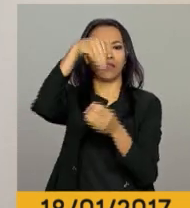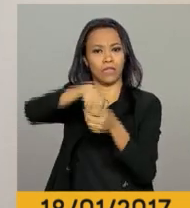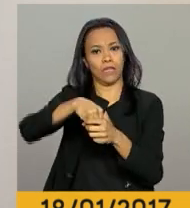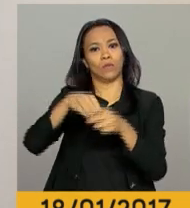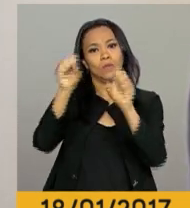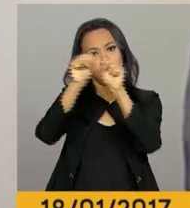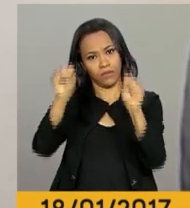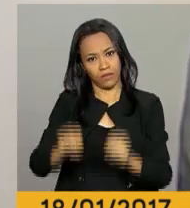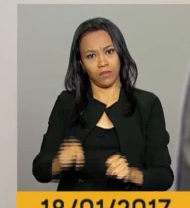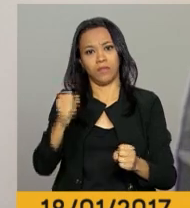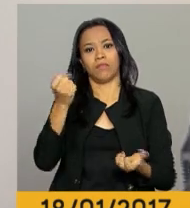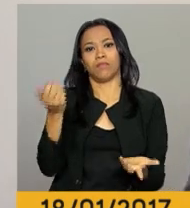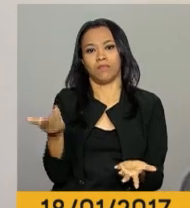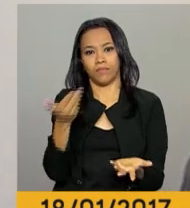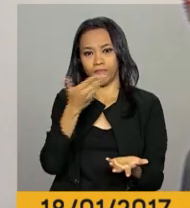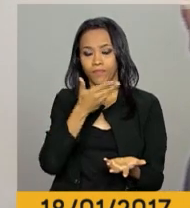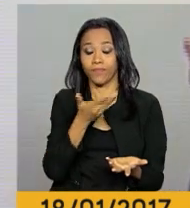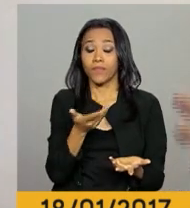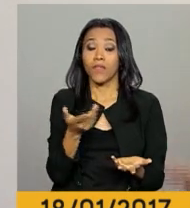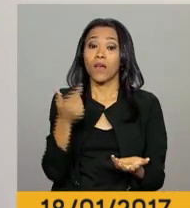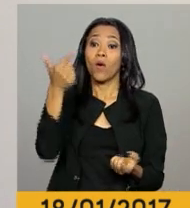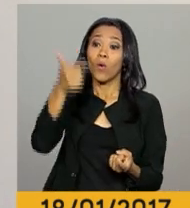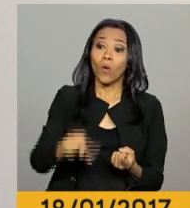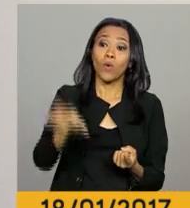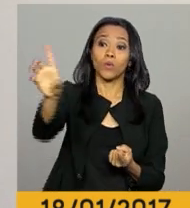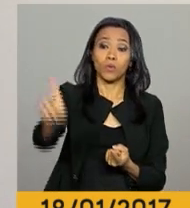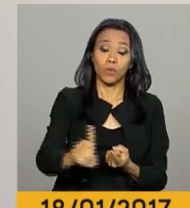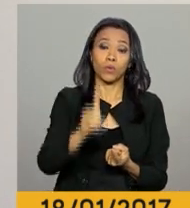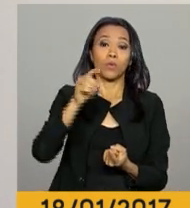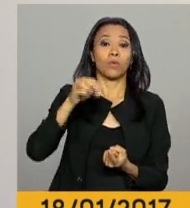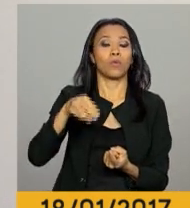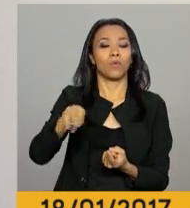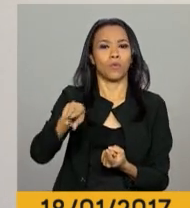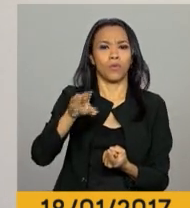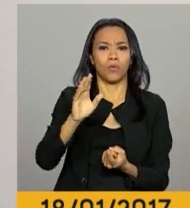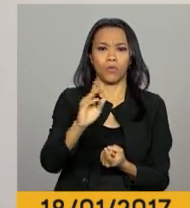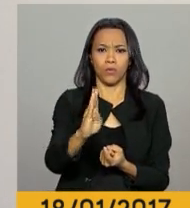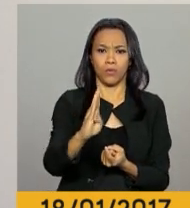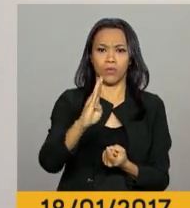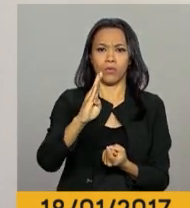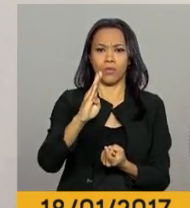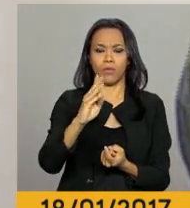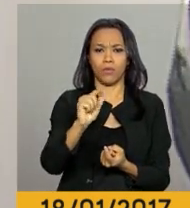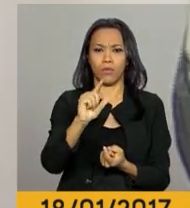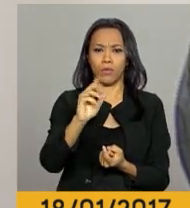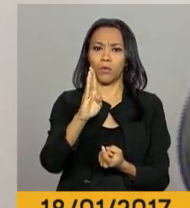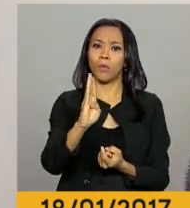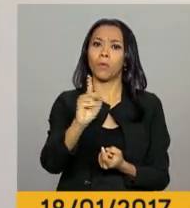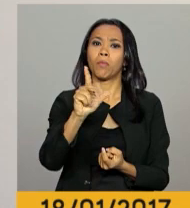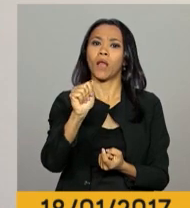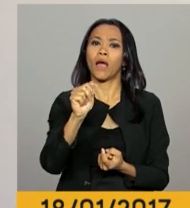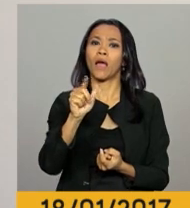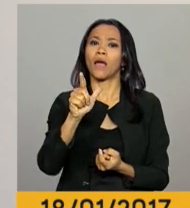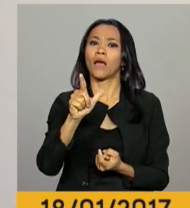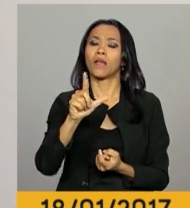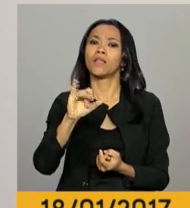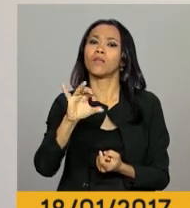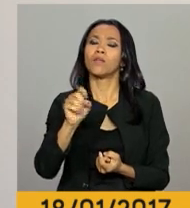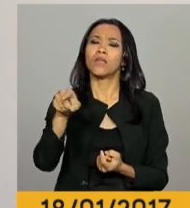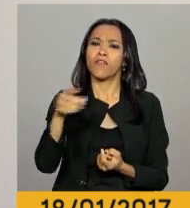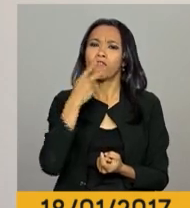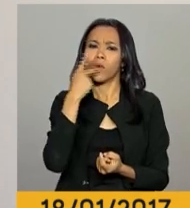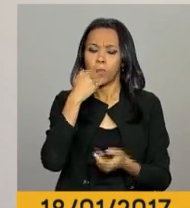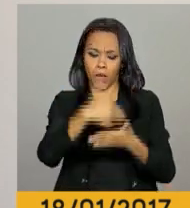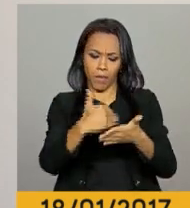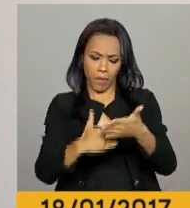relatar um caso o blairo MAG na agricultura eh listou elencou 63 casos